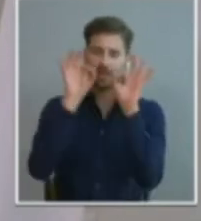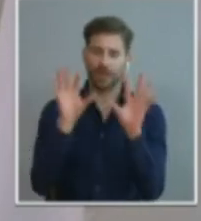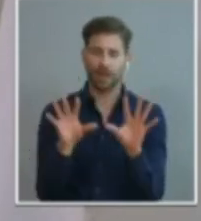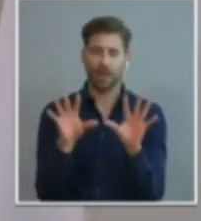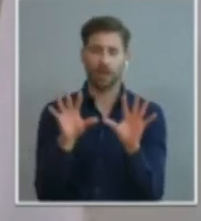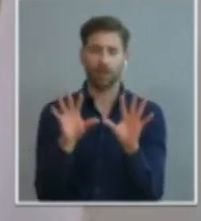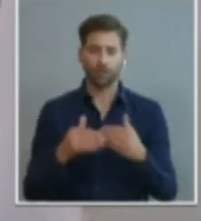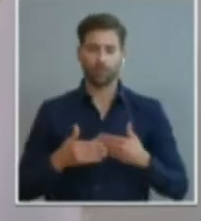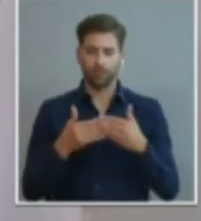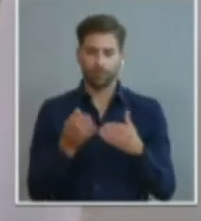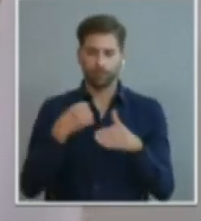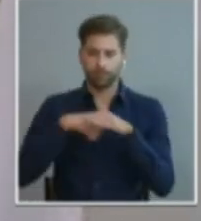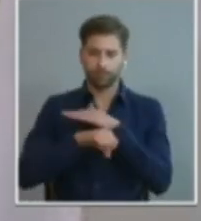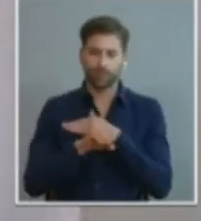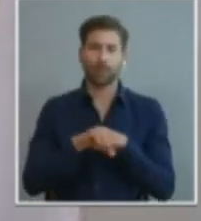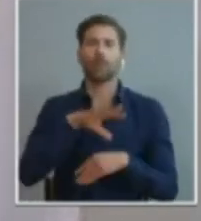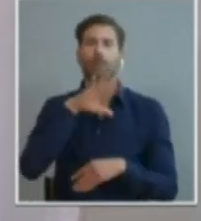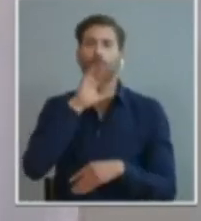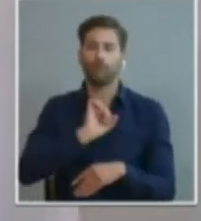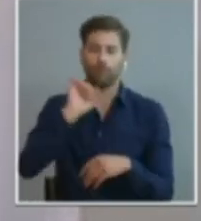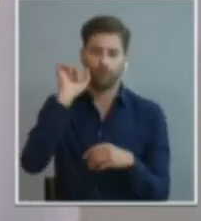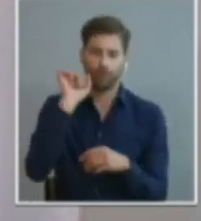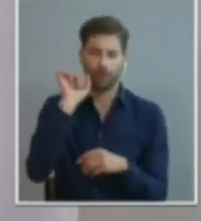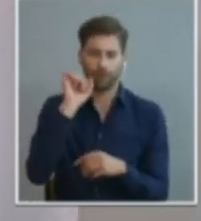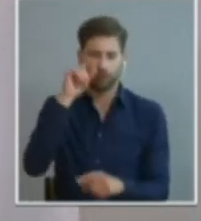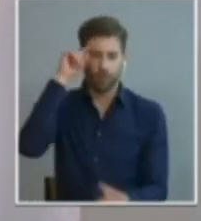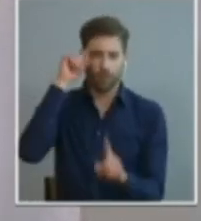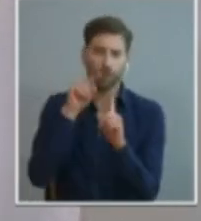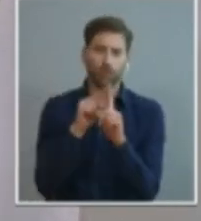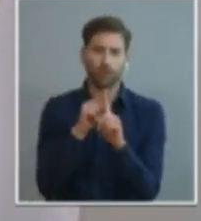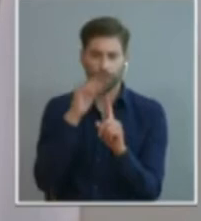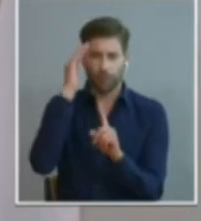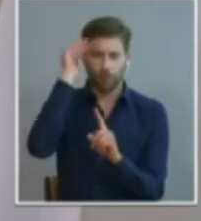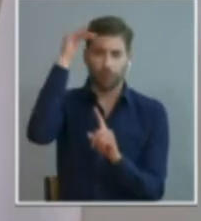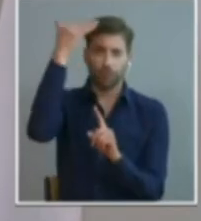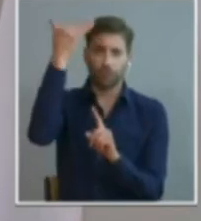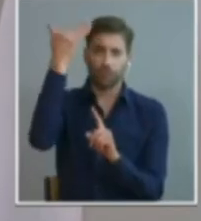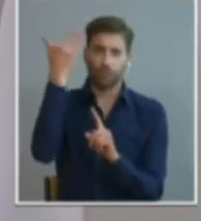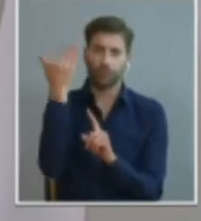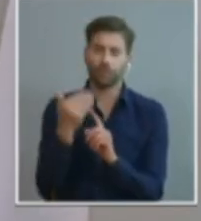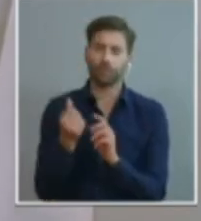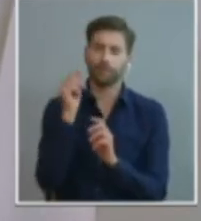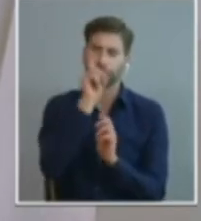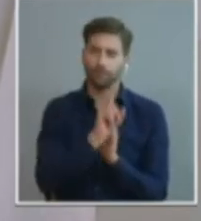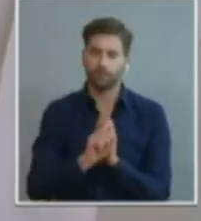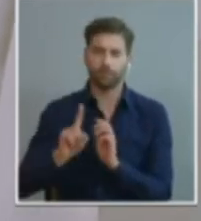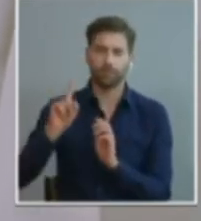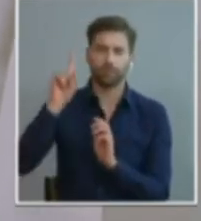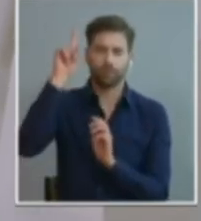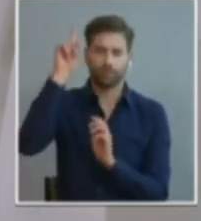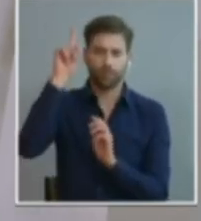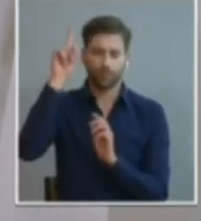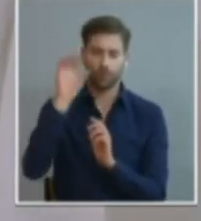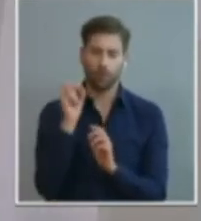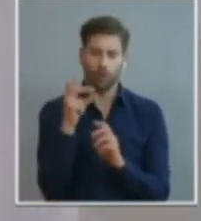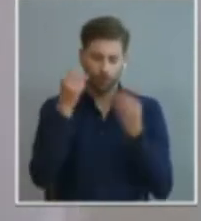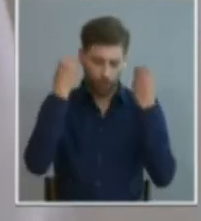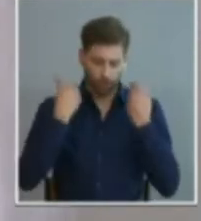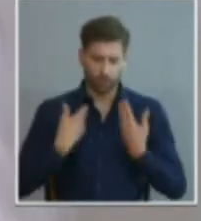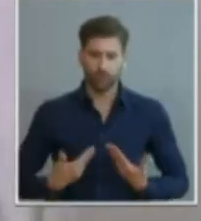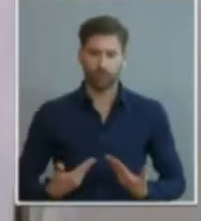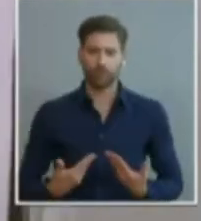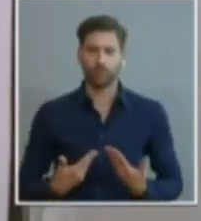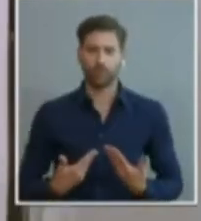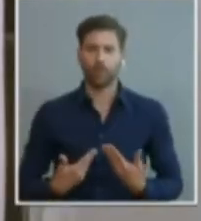Filho, e de entrar um dia na glória onde ela já se encontra, ornada do ouro mais fino.